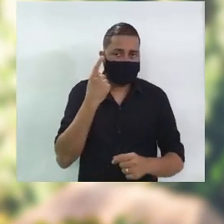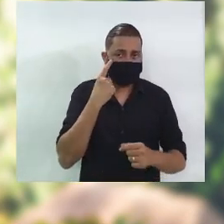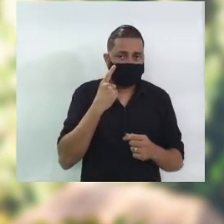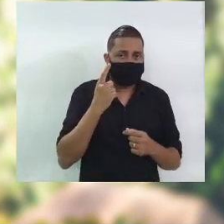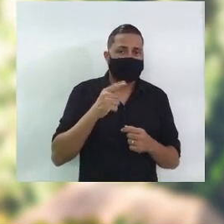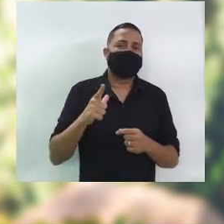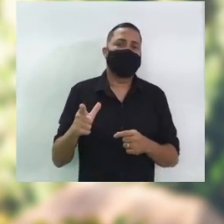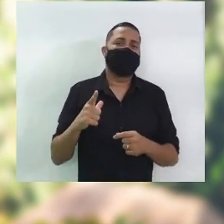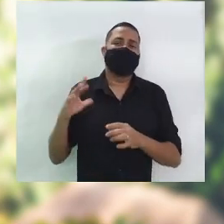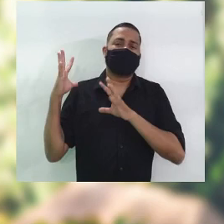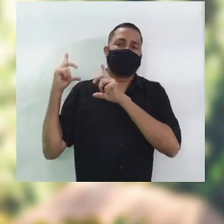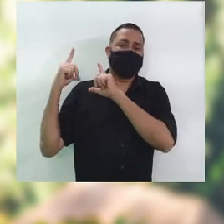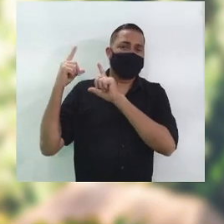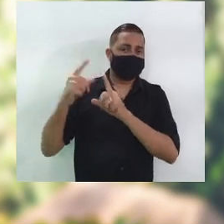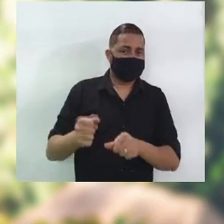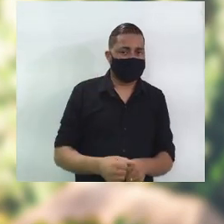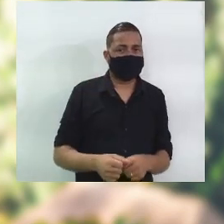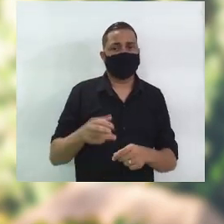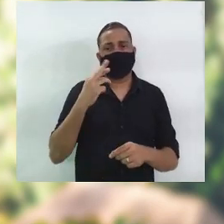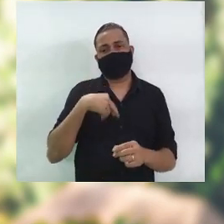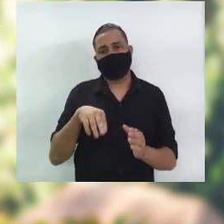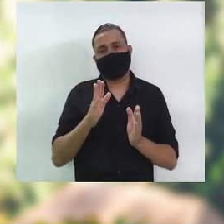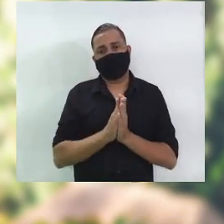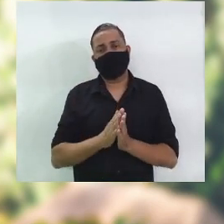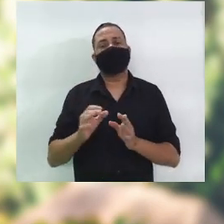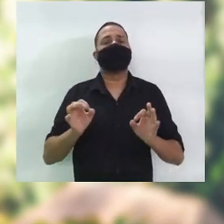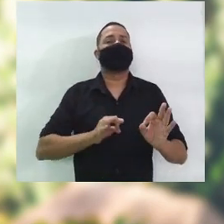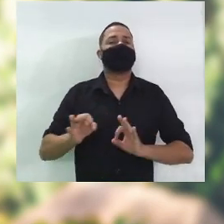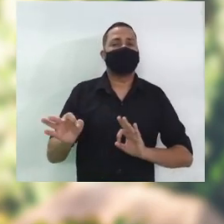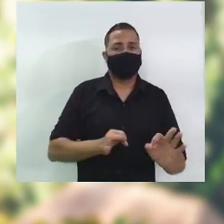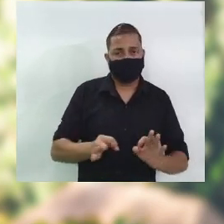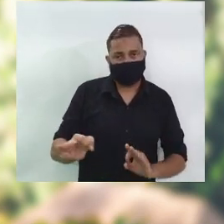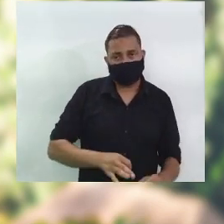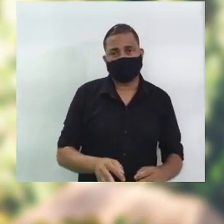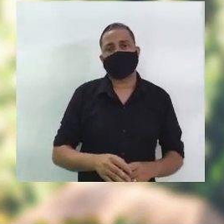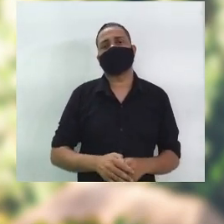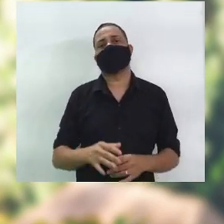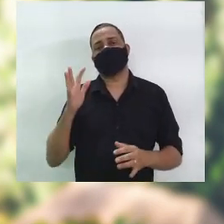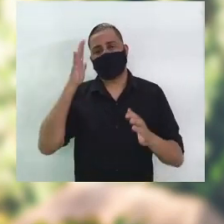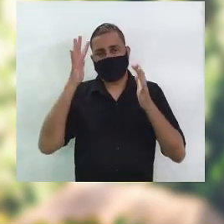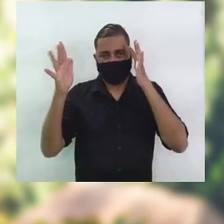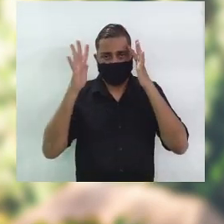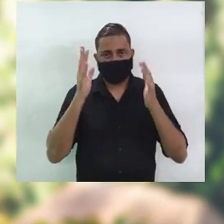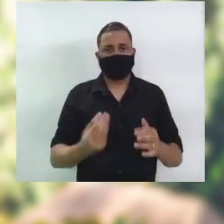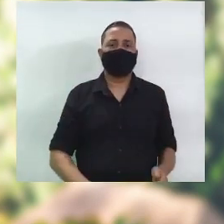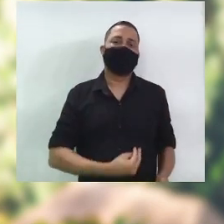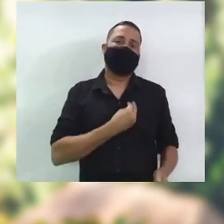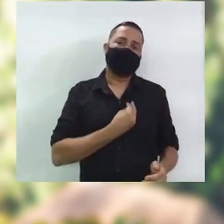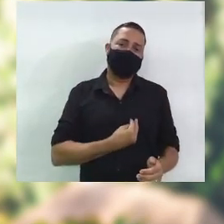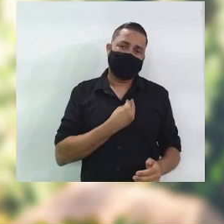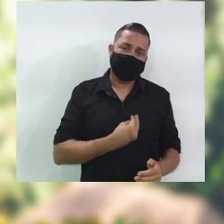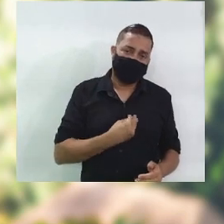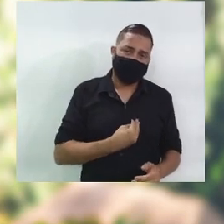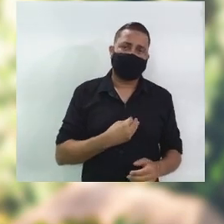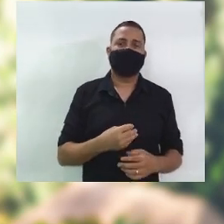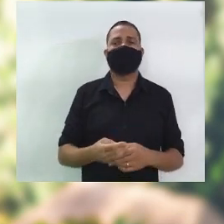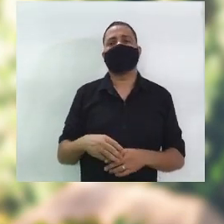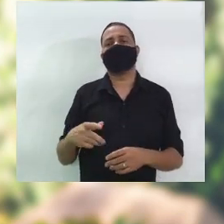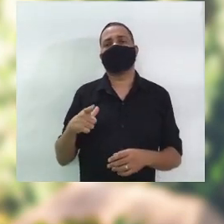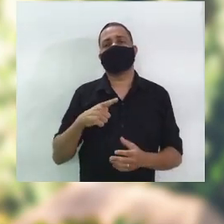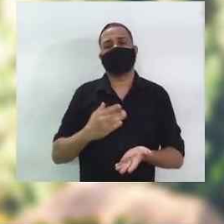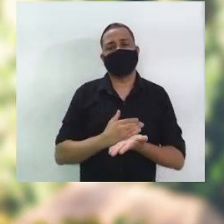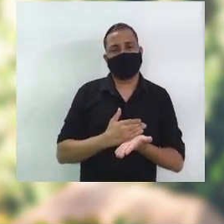é uma tradição religiosa, que ela é organizada. Veja que é uma filosofia de vida, que ela remonta às